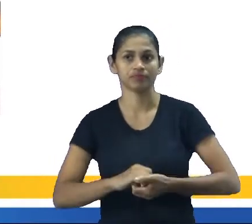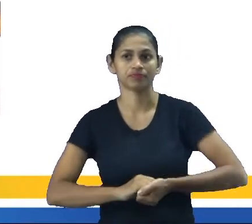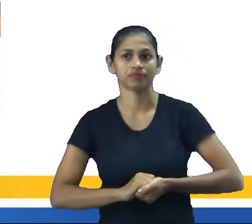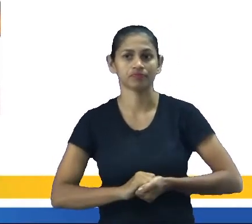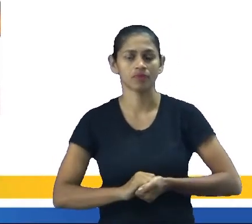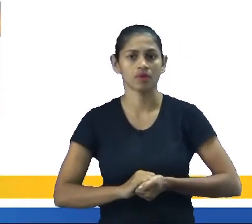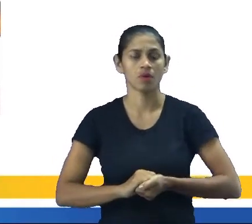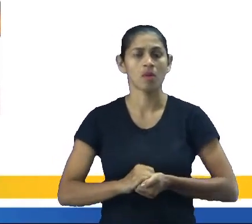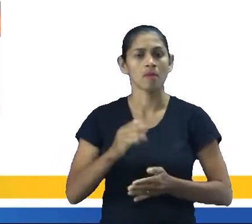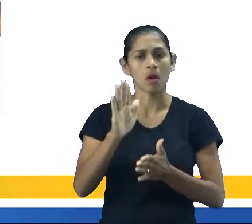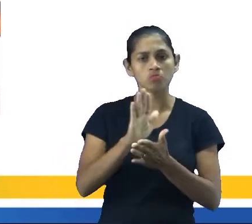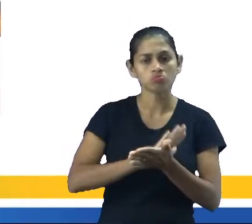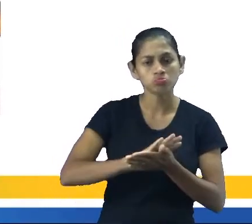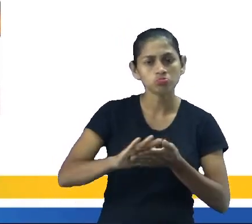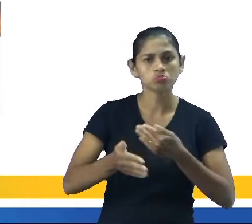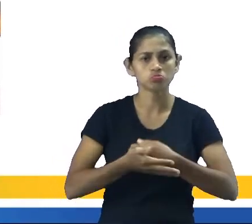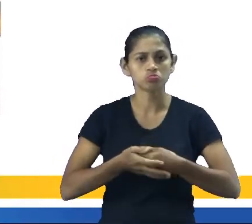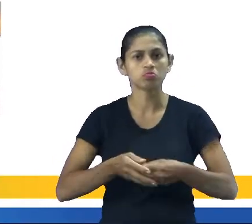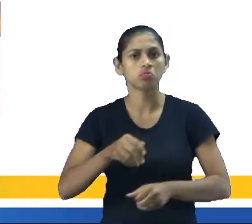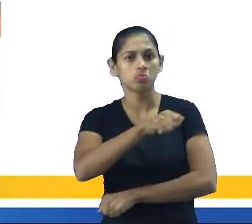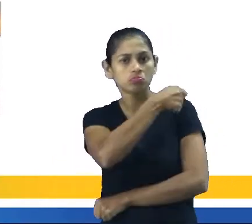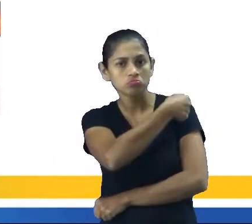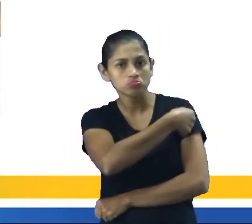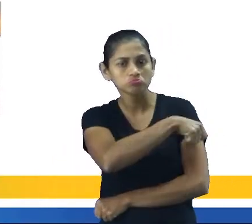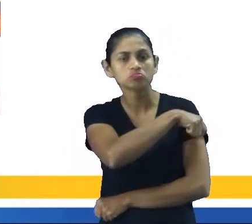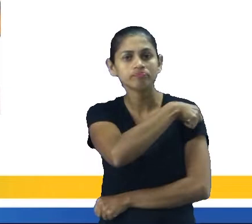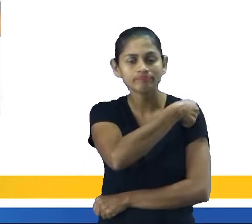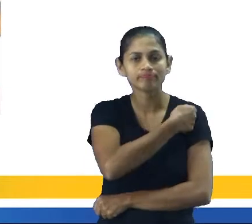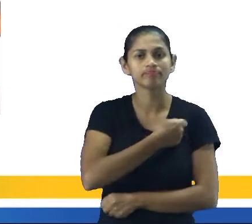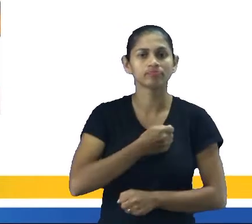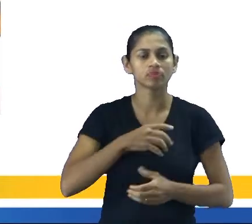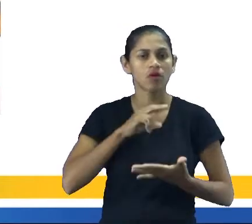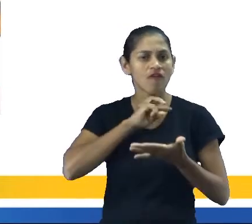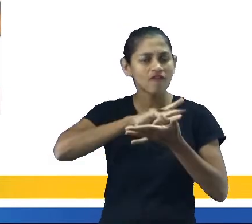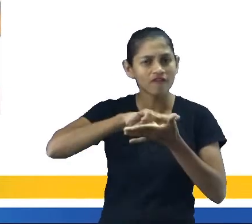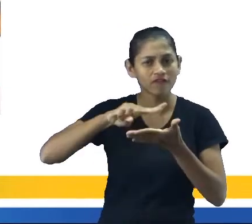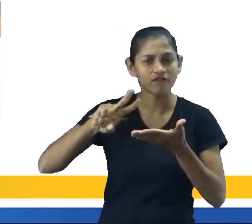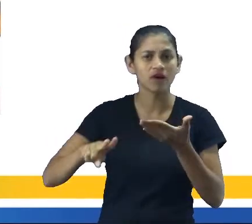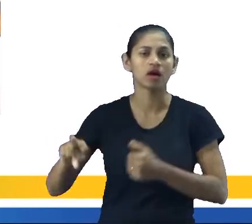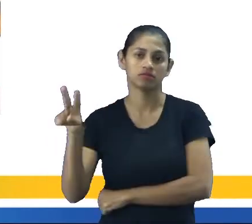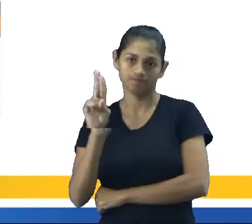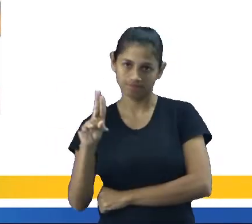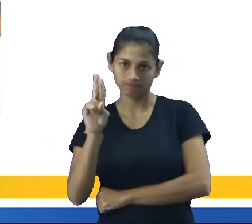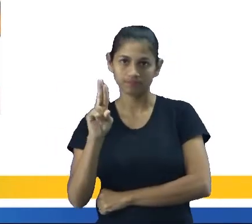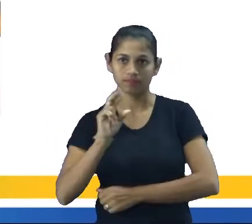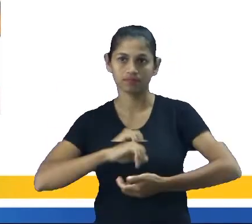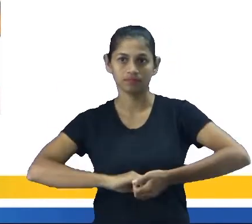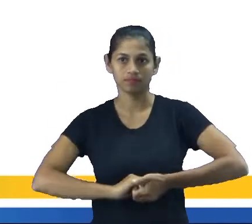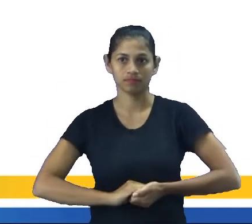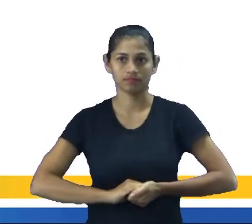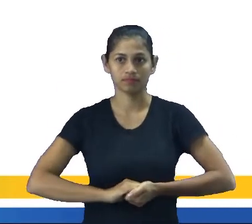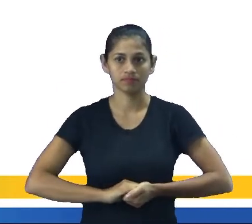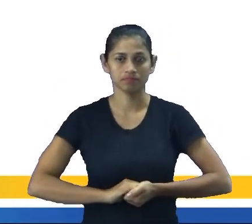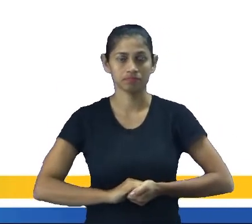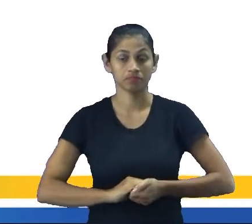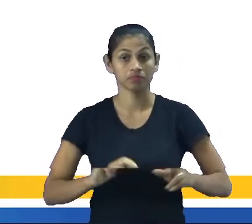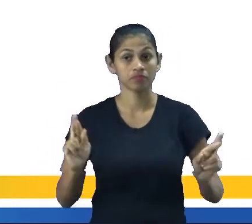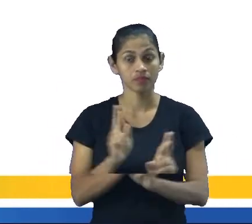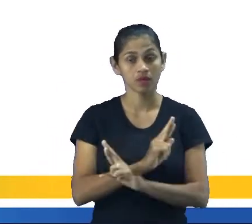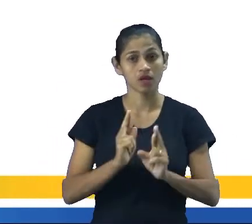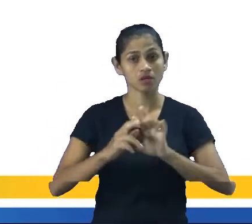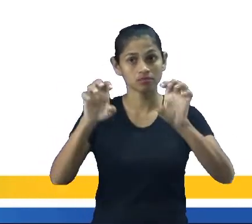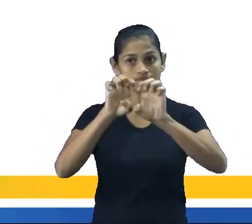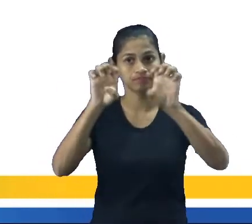para limpar as mãos, para fazer vários tipos de... ele tem vários tipos de utilizações. Em relação à